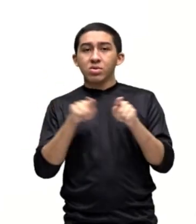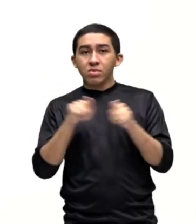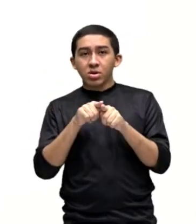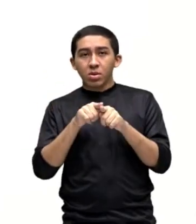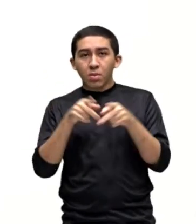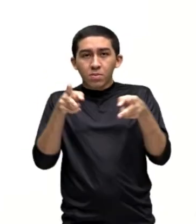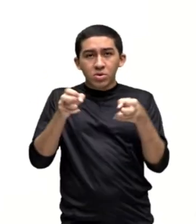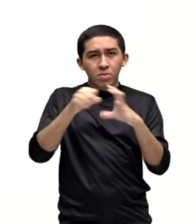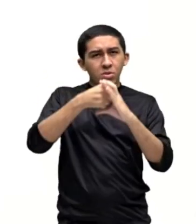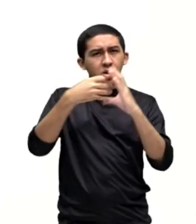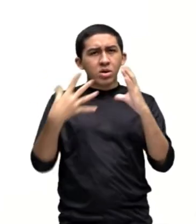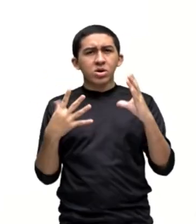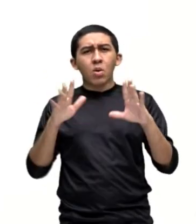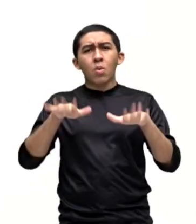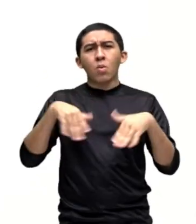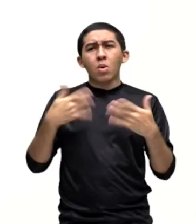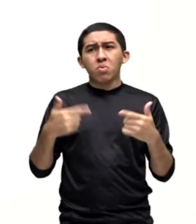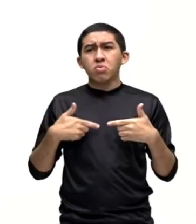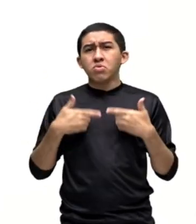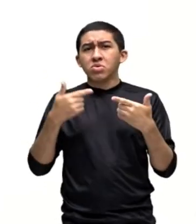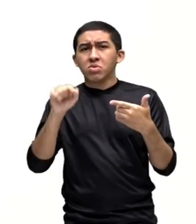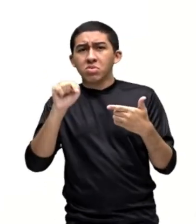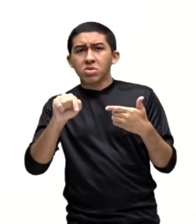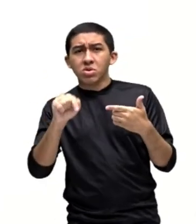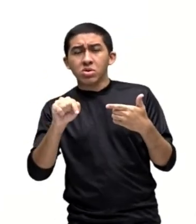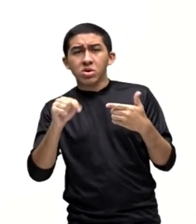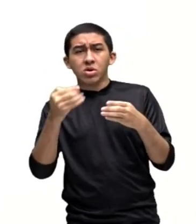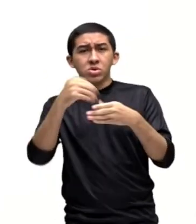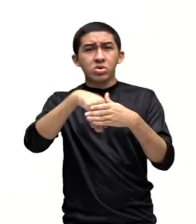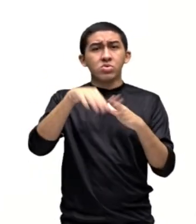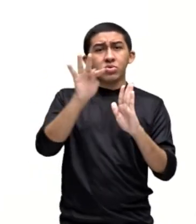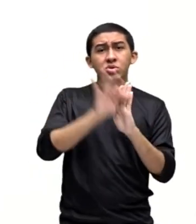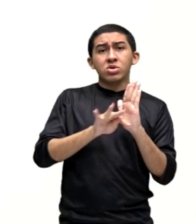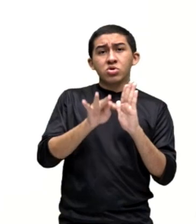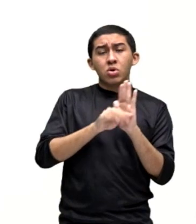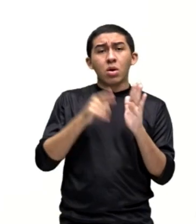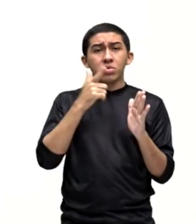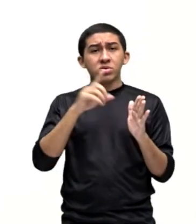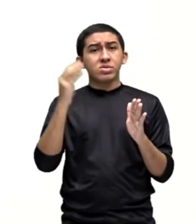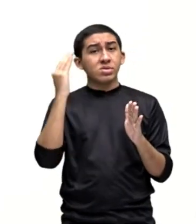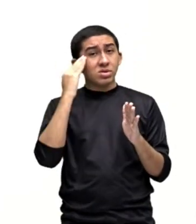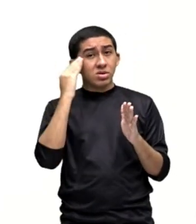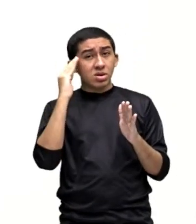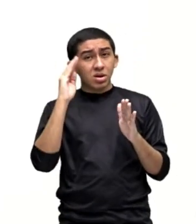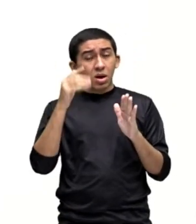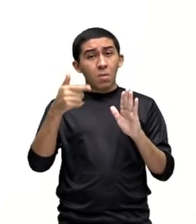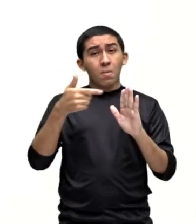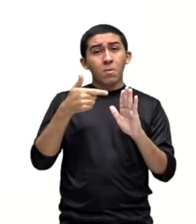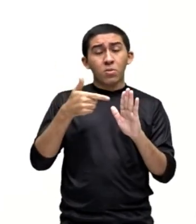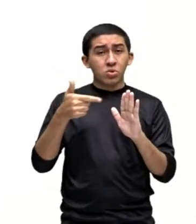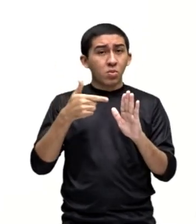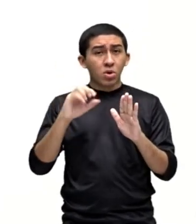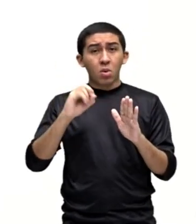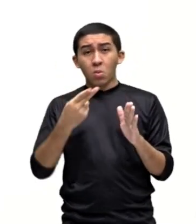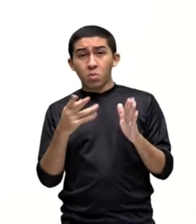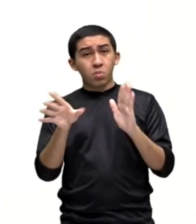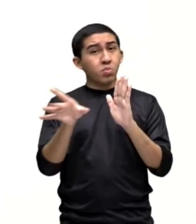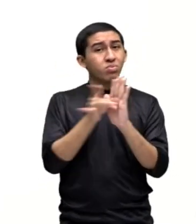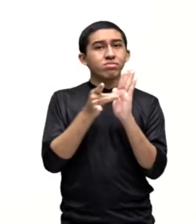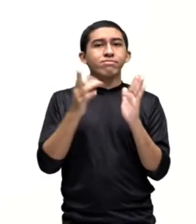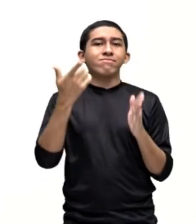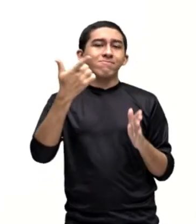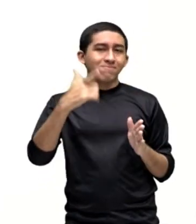Qual é a ação que esse elemento cravo está exercendo dentro do texto para poder entender que isso é uma protopopeia e uma personificação. De